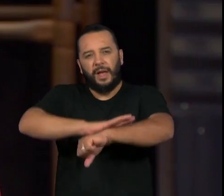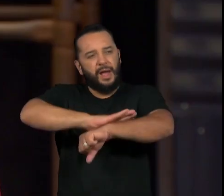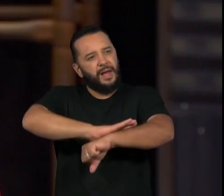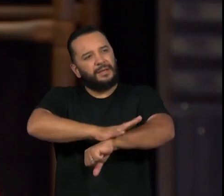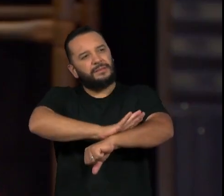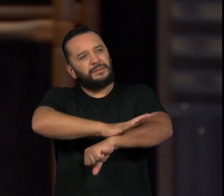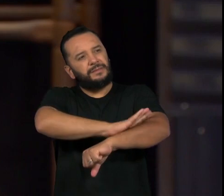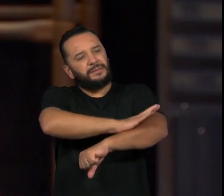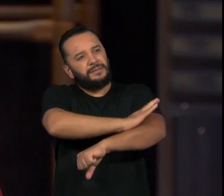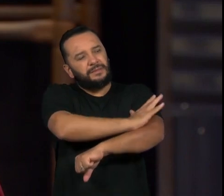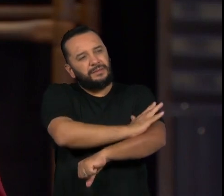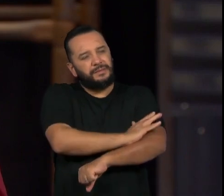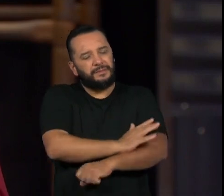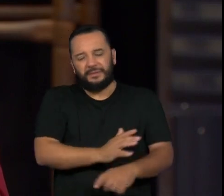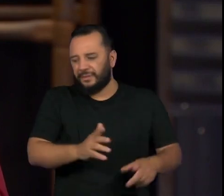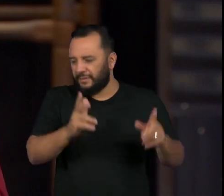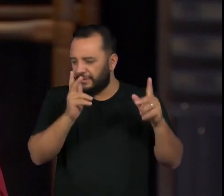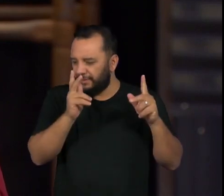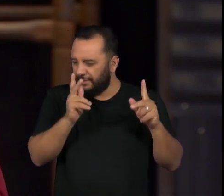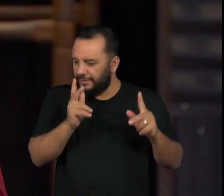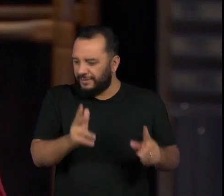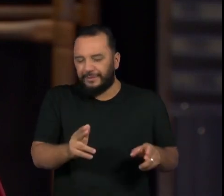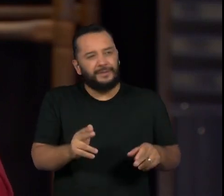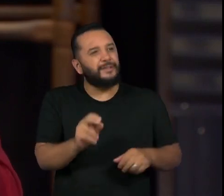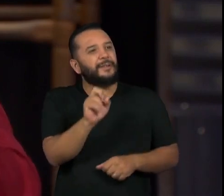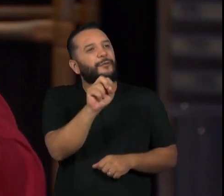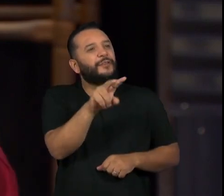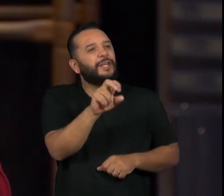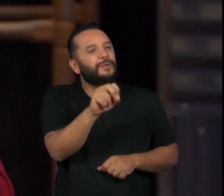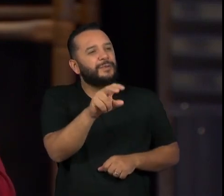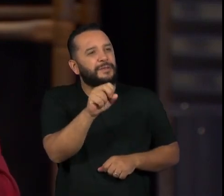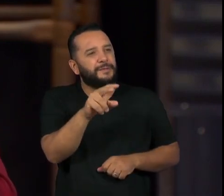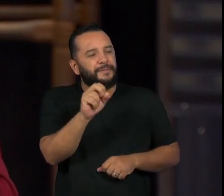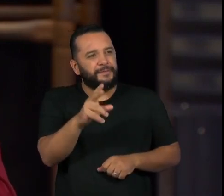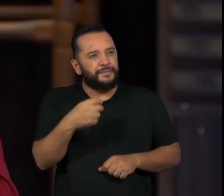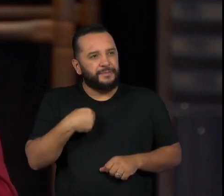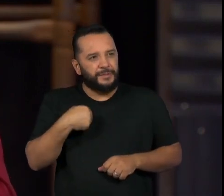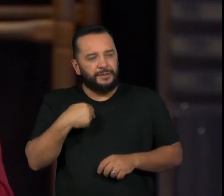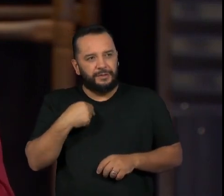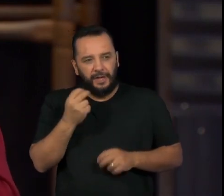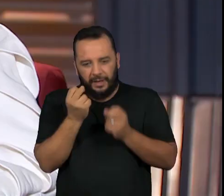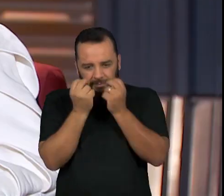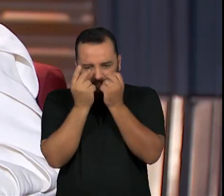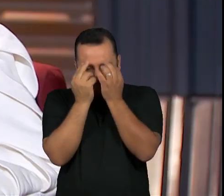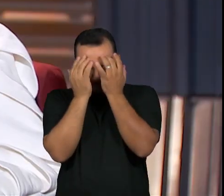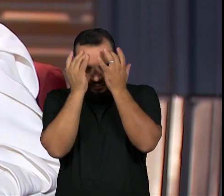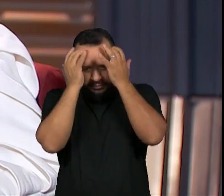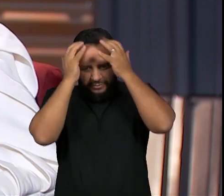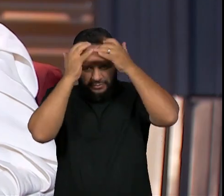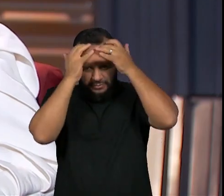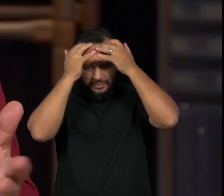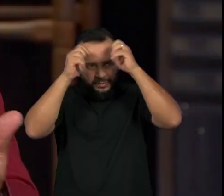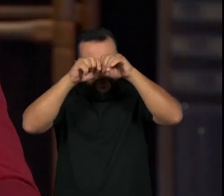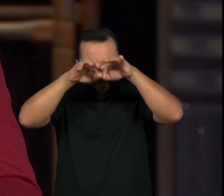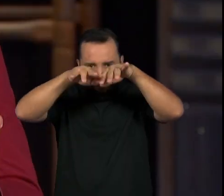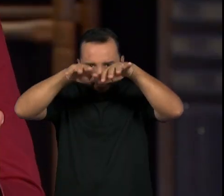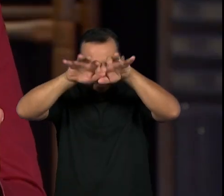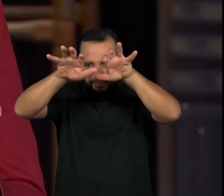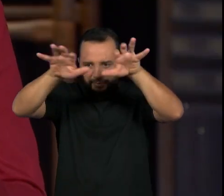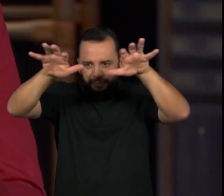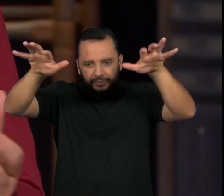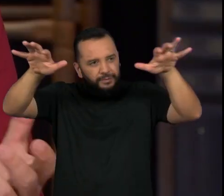uma coisa como um vírus que na mente que vai se manifestando. Prolifera. E prolifera, você